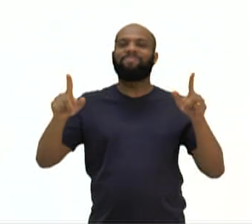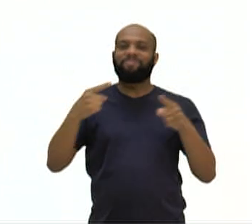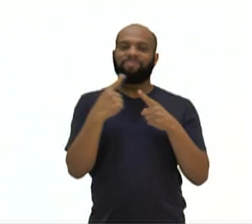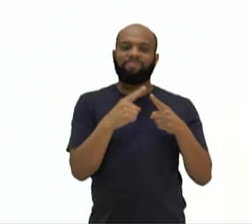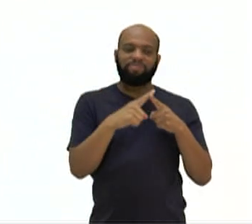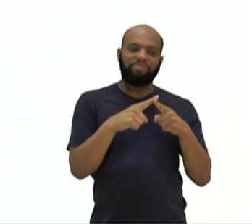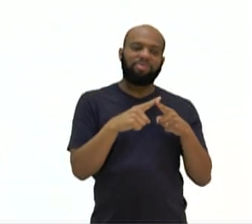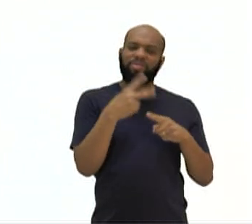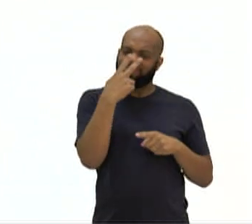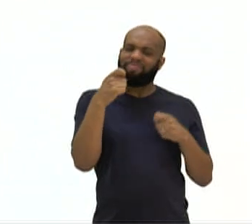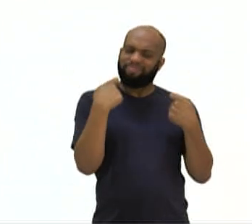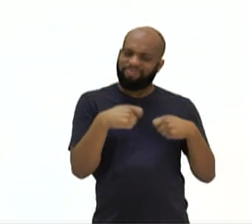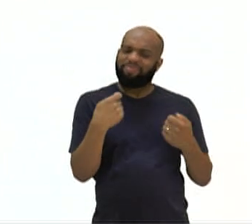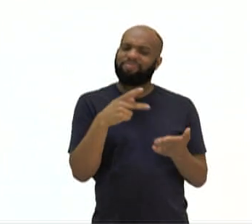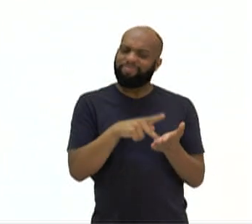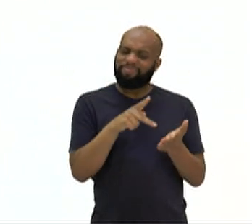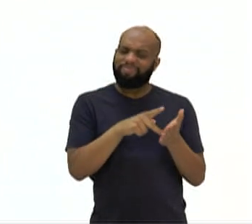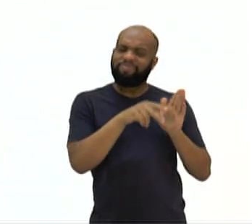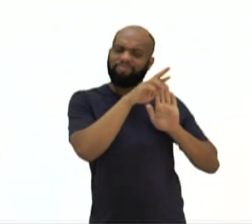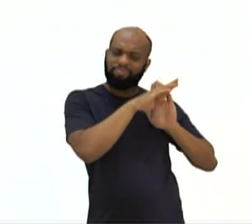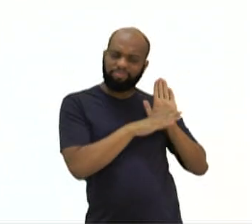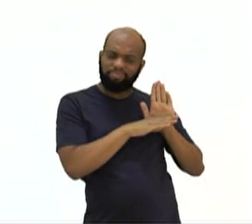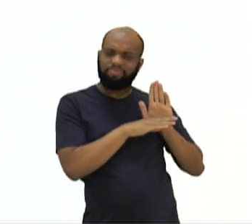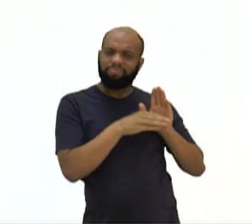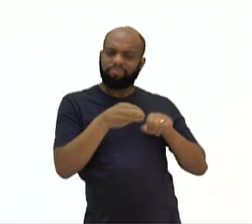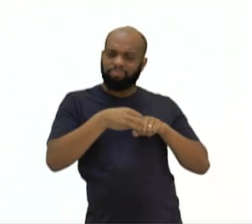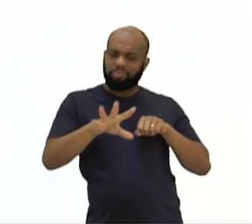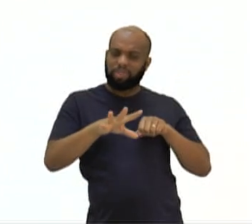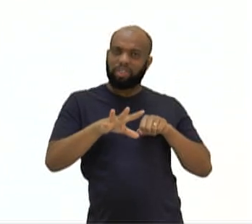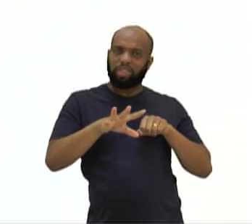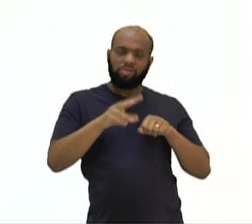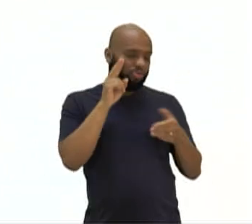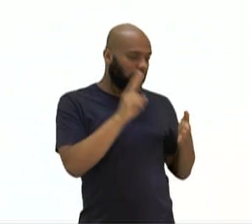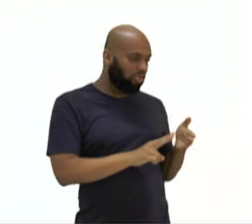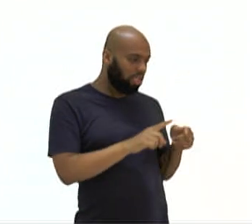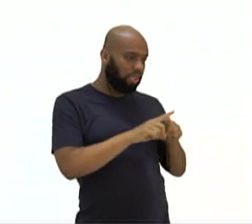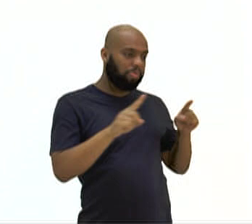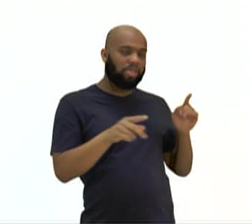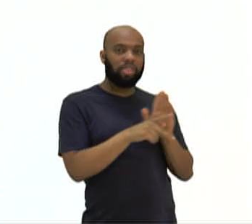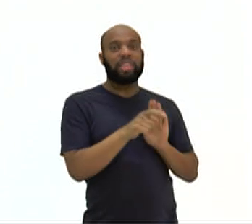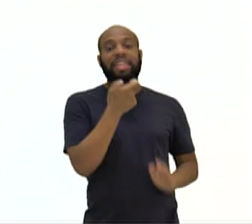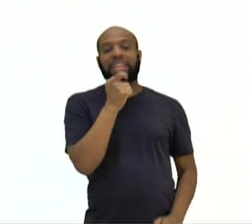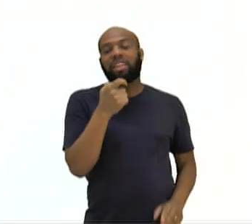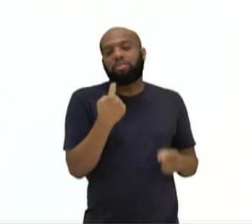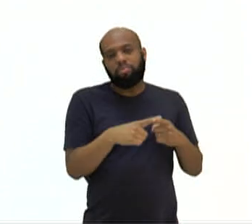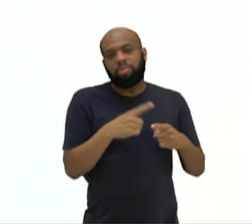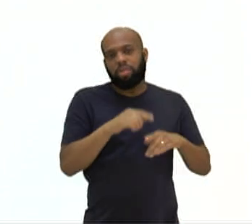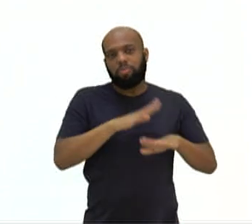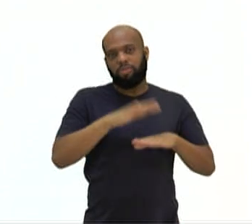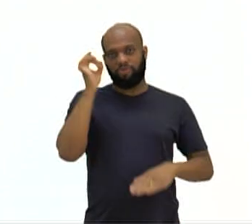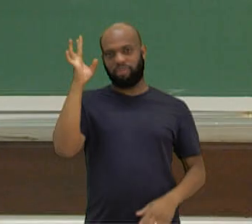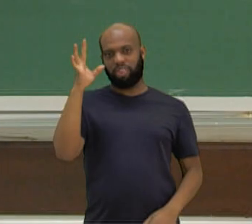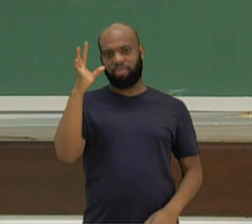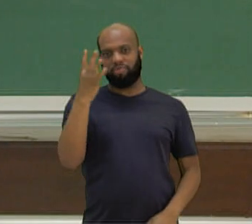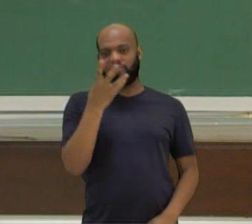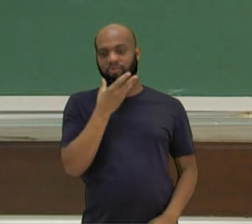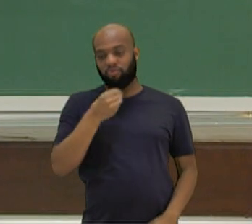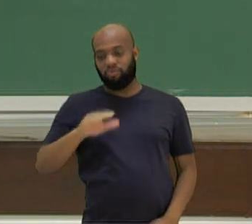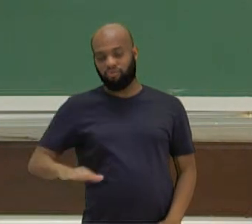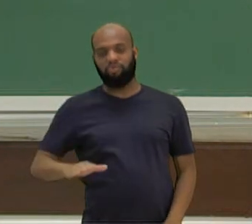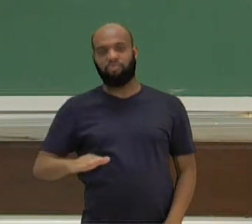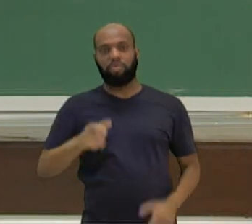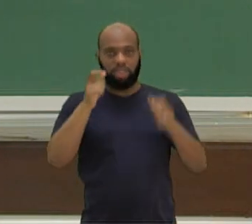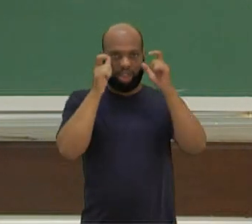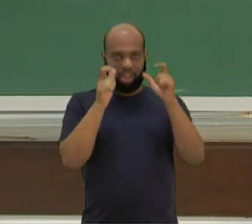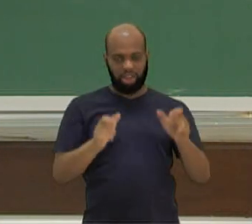fosse uma boa ideia, pensou, mas em inglês, para a garotada se interessar. Então essa,